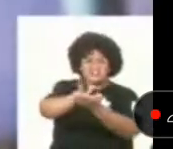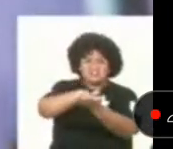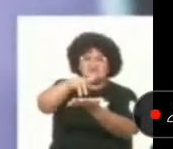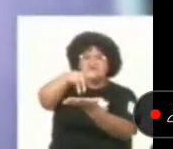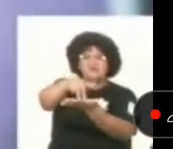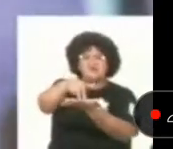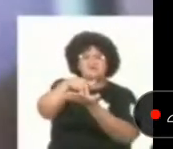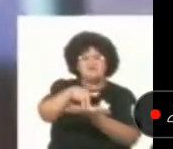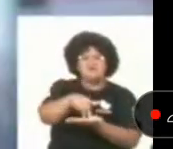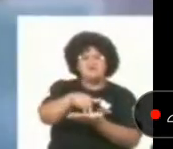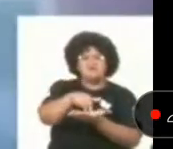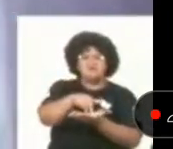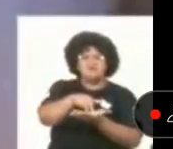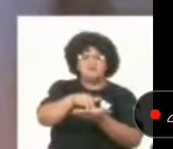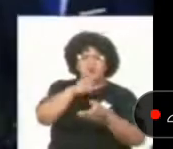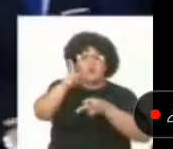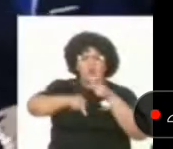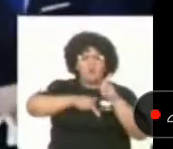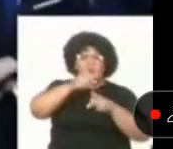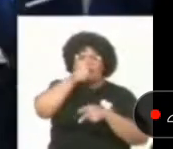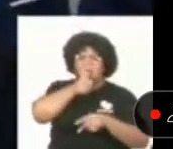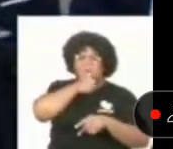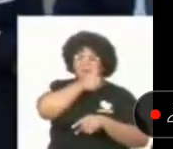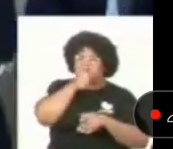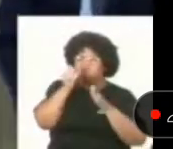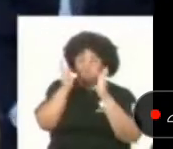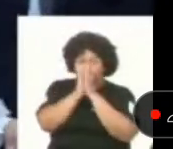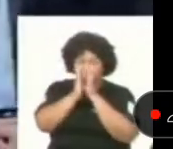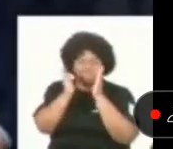Um povo que jejua, um povo que ora.